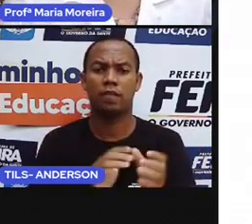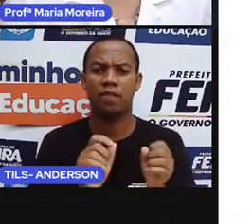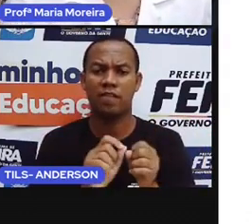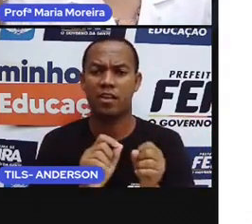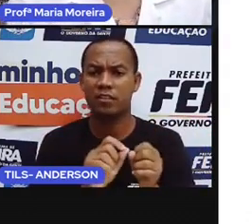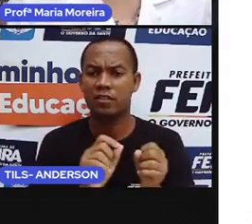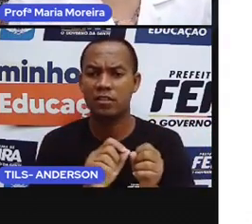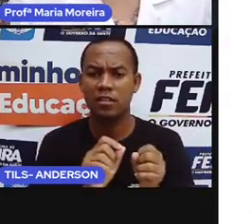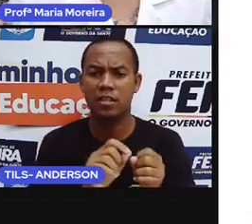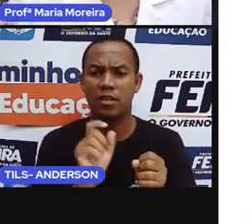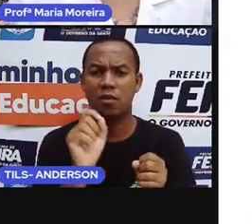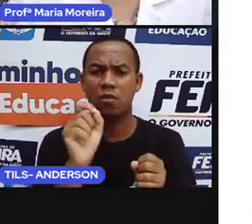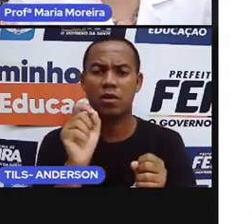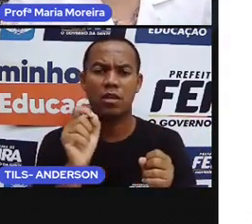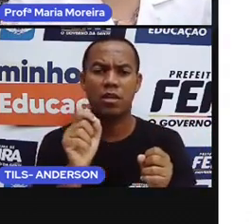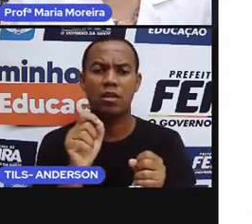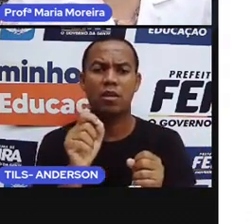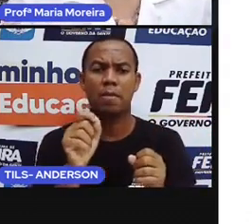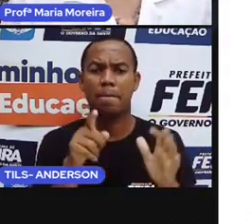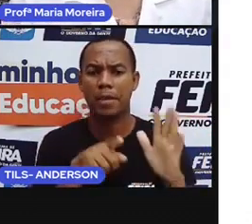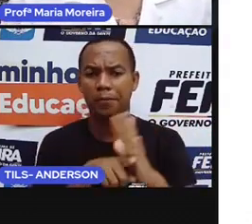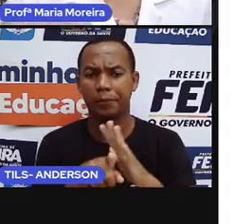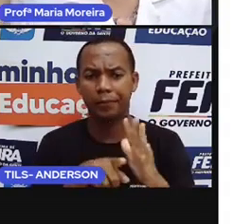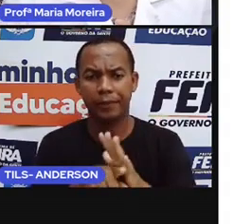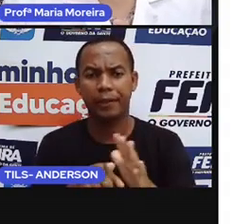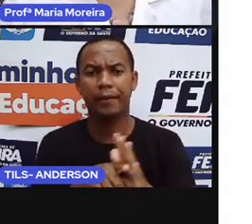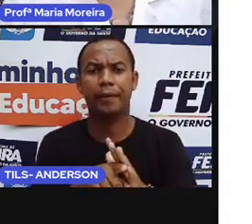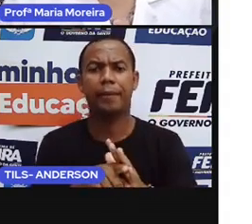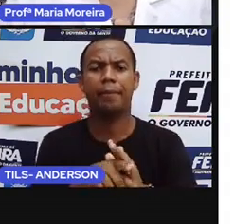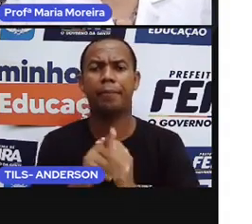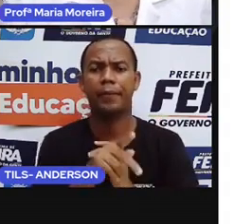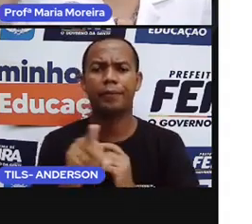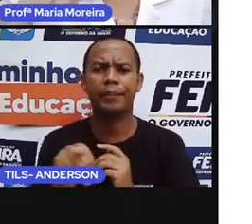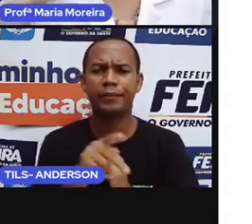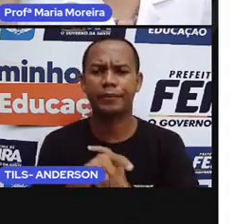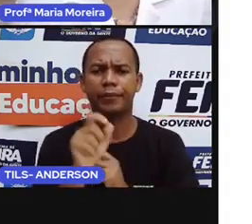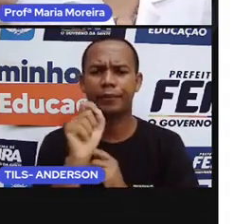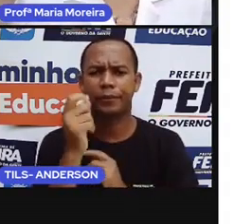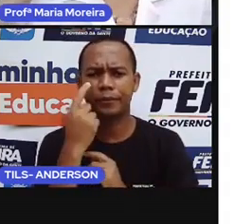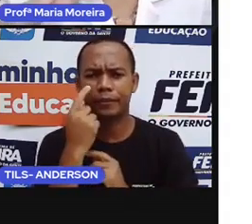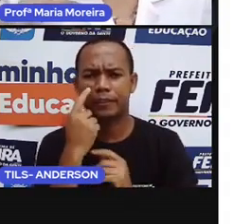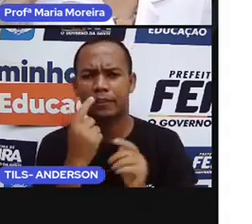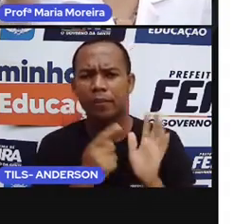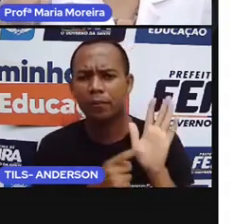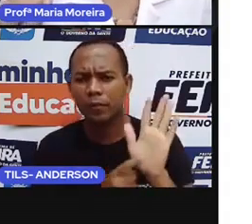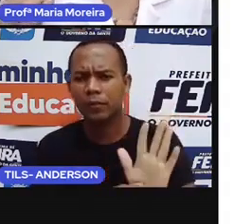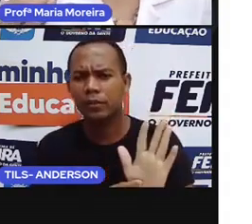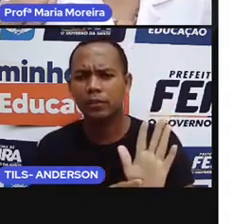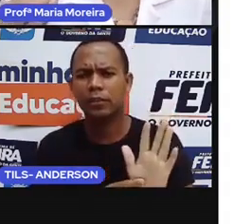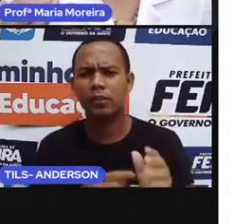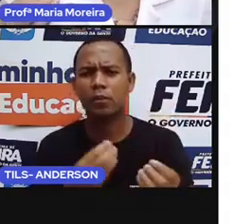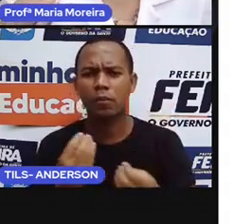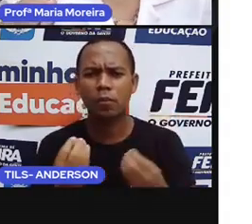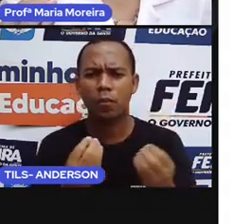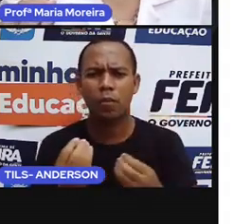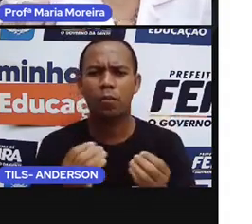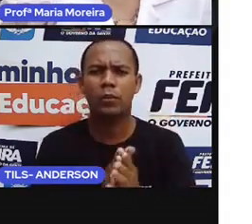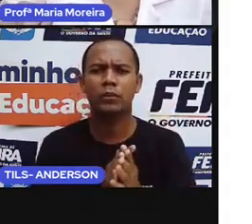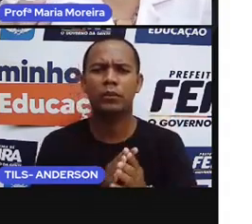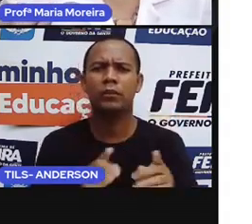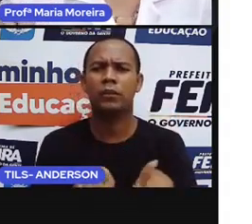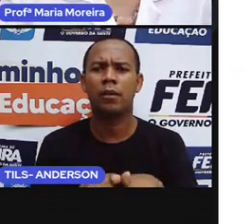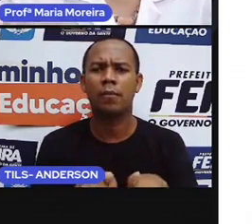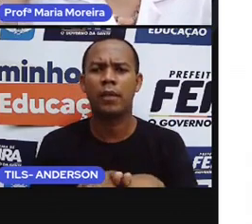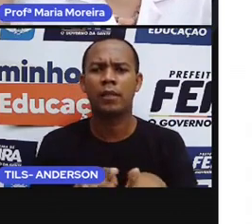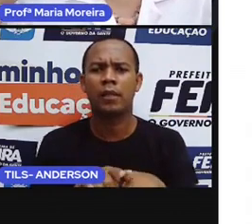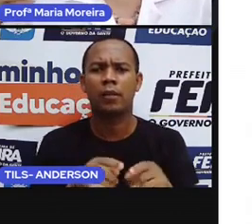Fazerem questionamentos aos professores de vocês, né? Olha esse instrumento aqui, brincar com os seus colegas de